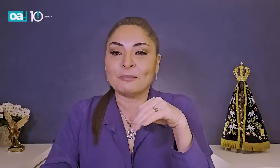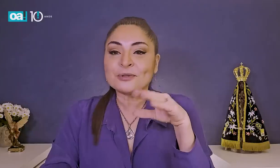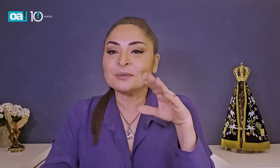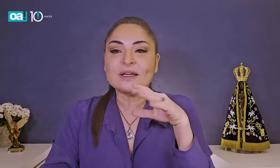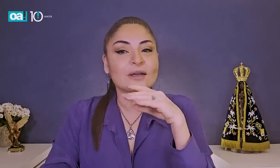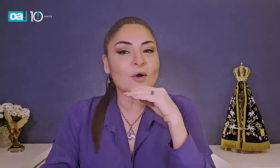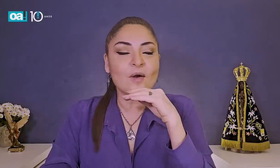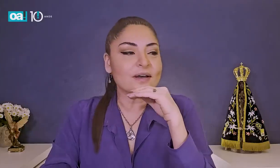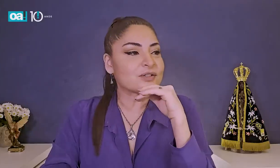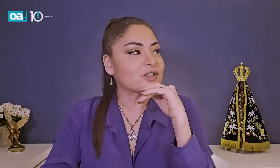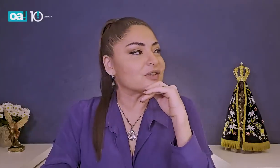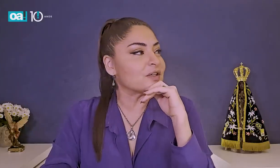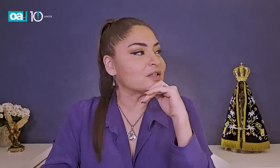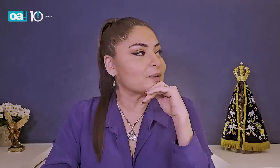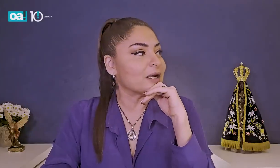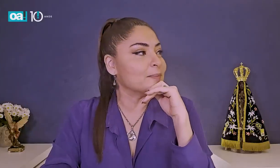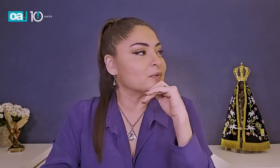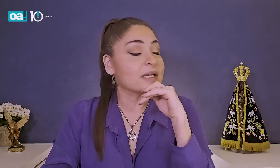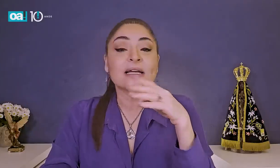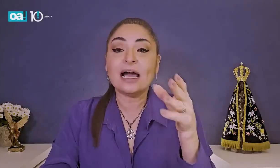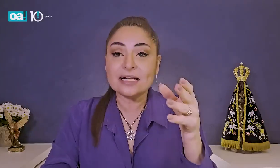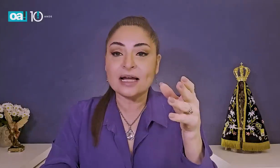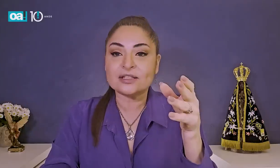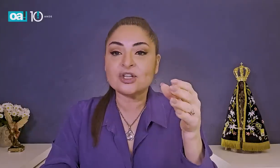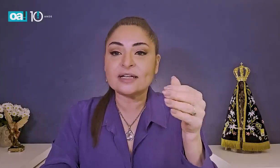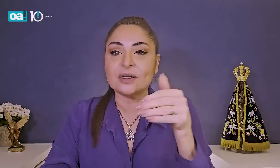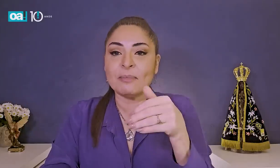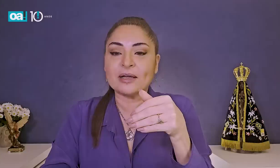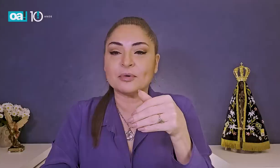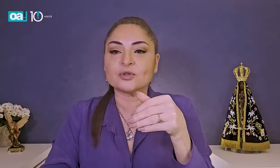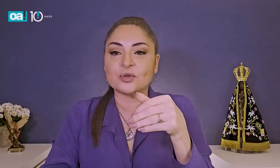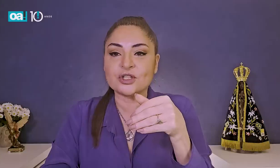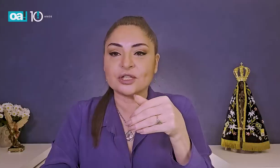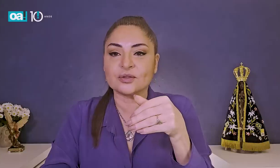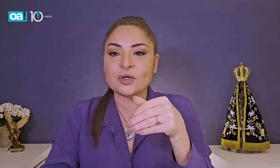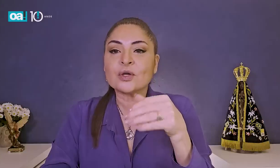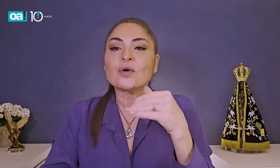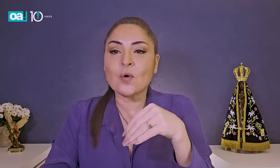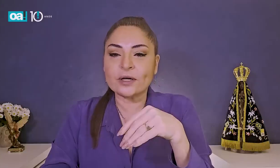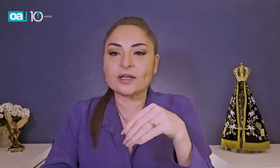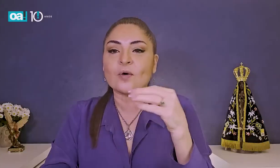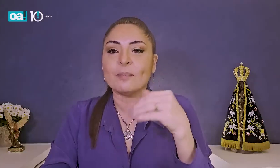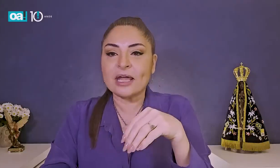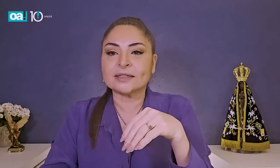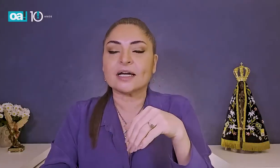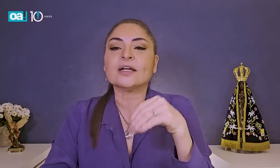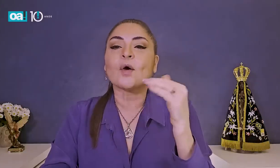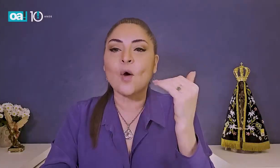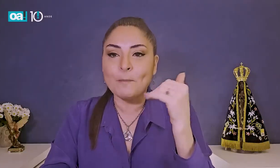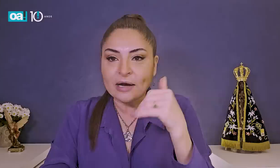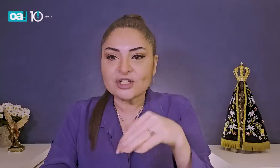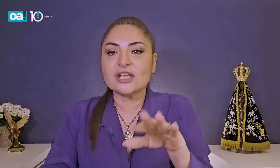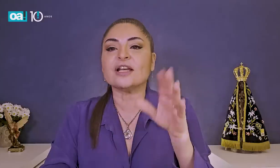desanimou. Olha, gente, a gente só paga imposto, né? Aliás, já que não paga imposto curtindo, curta,